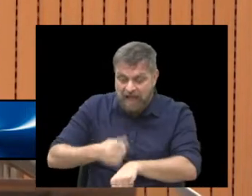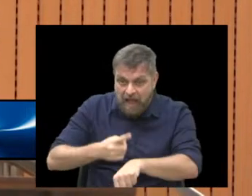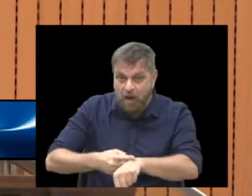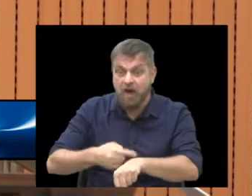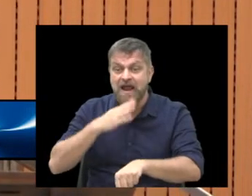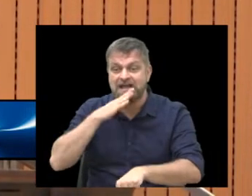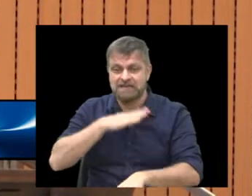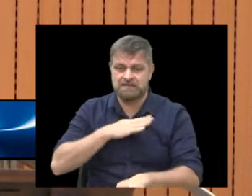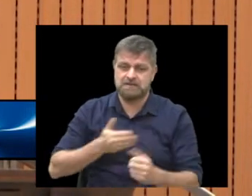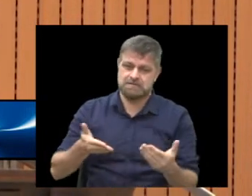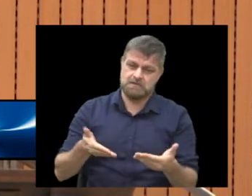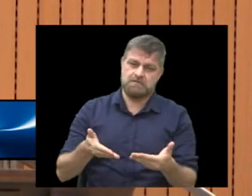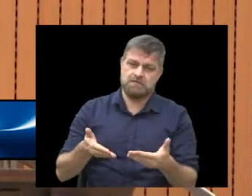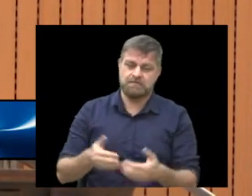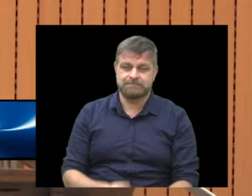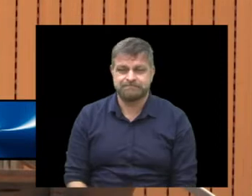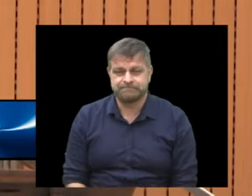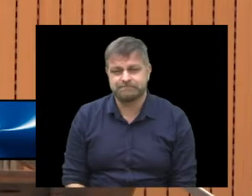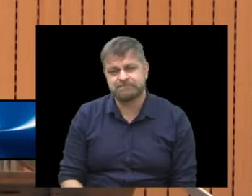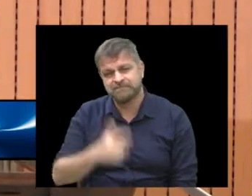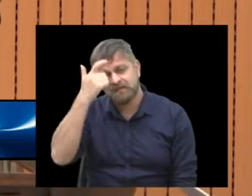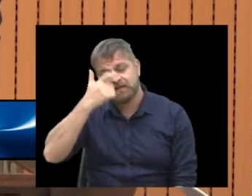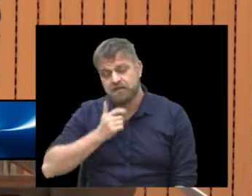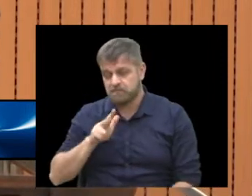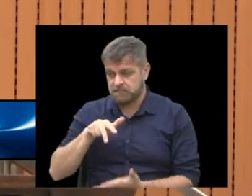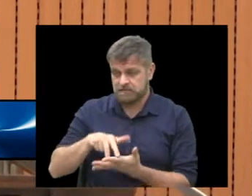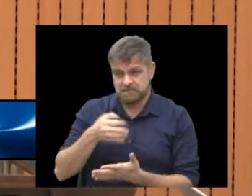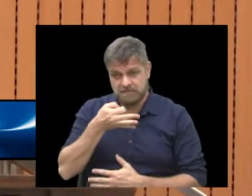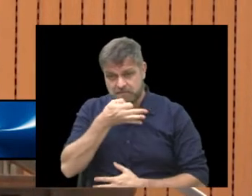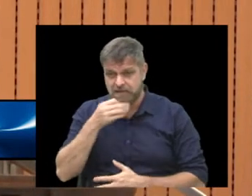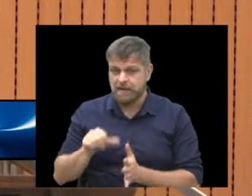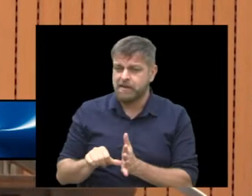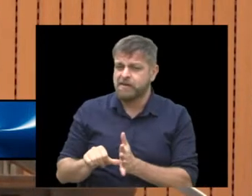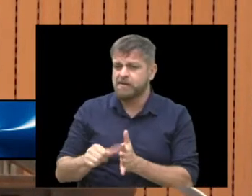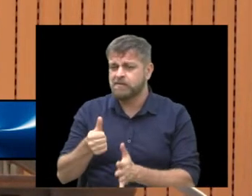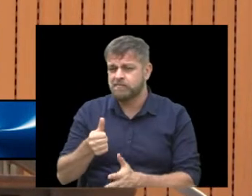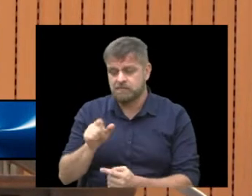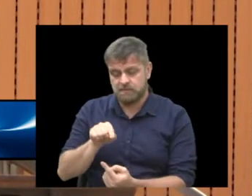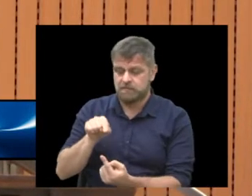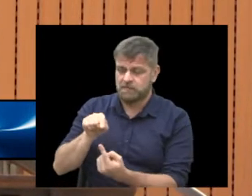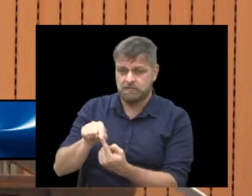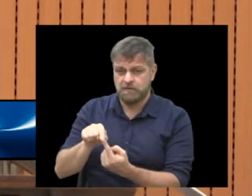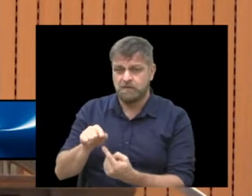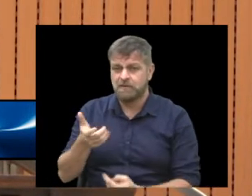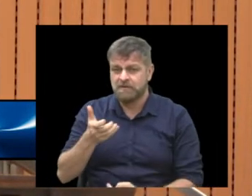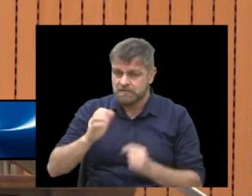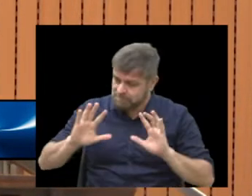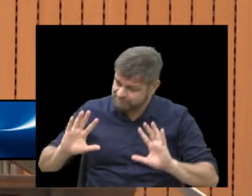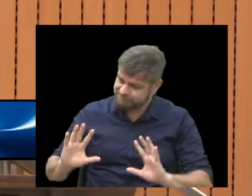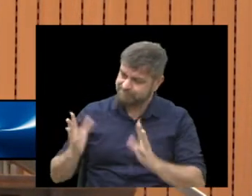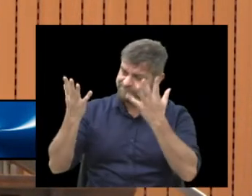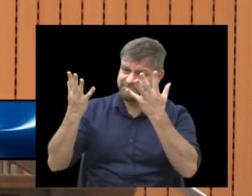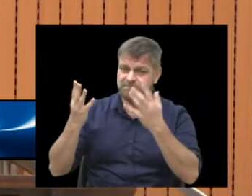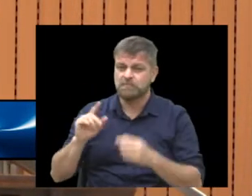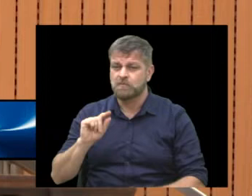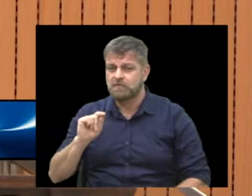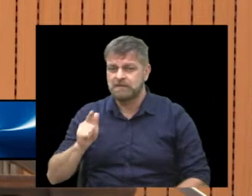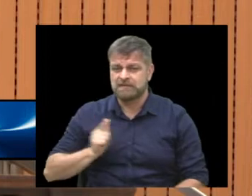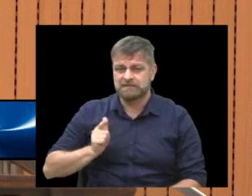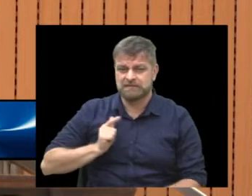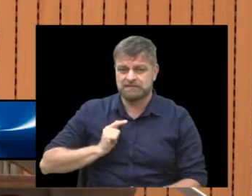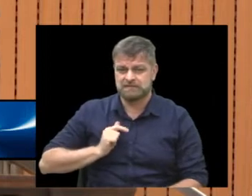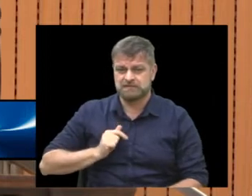horário da tarde, né? Eu venho fazer uso da tribuna, primeiro para celebrar a pluralidade